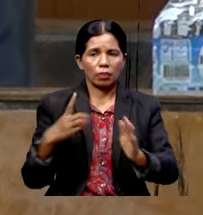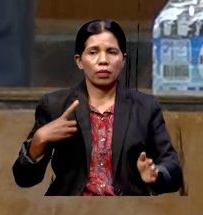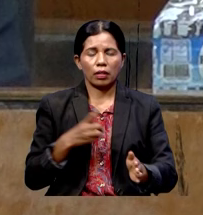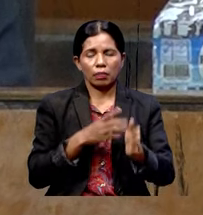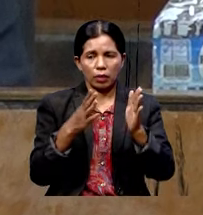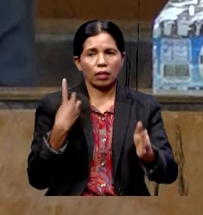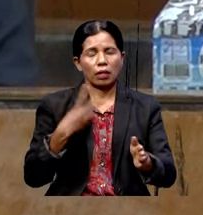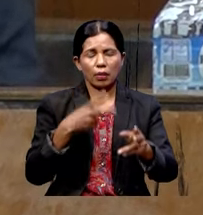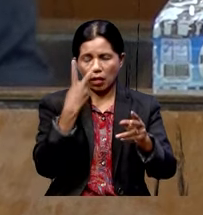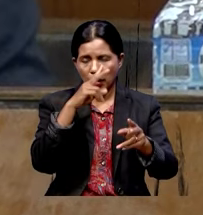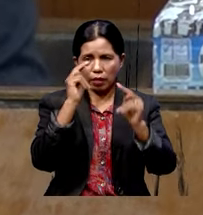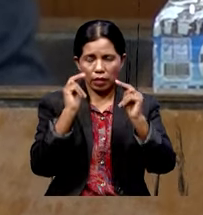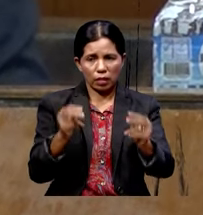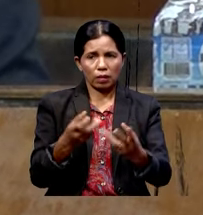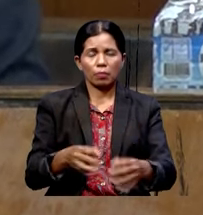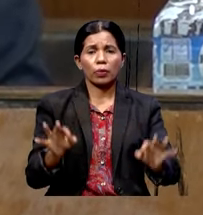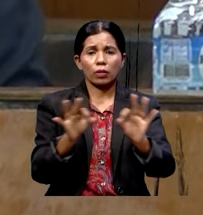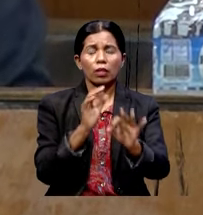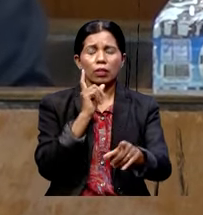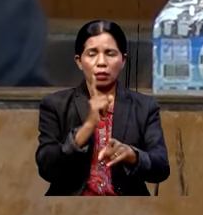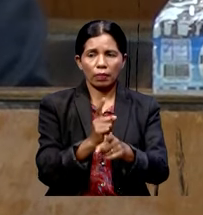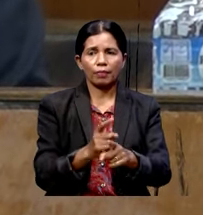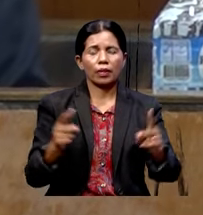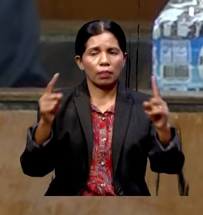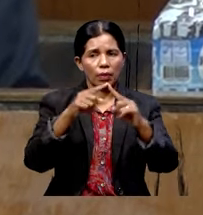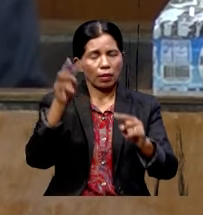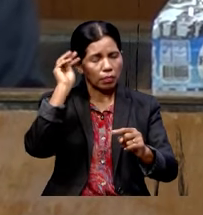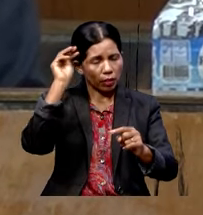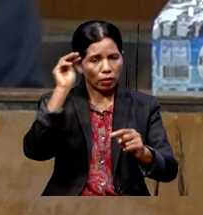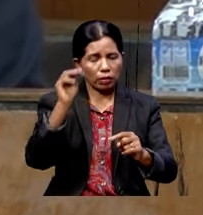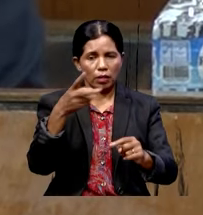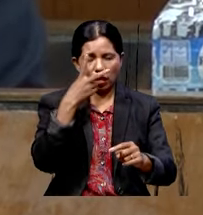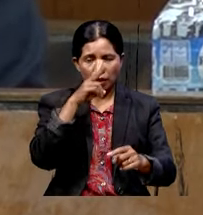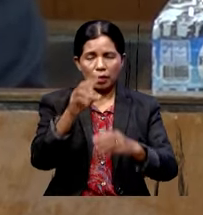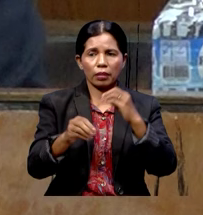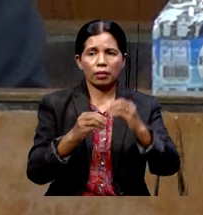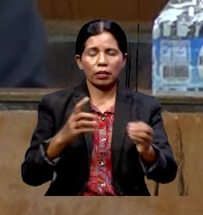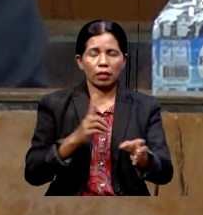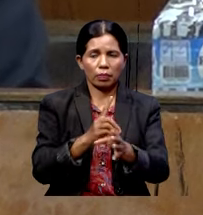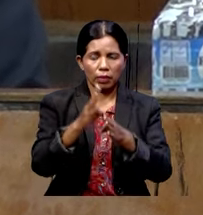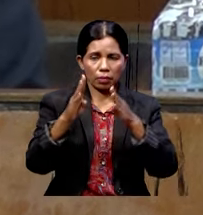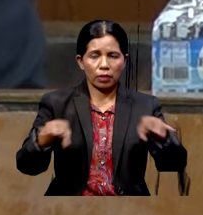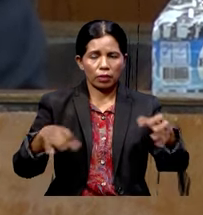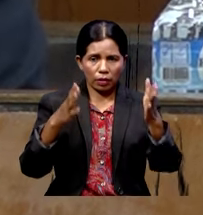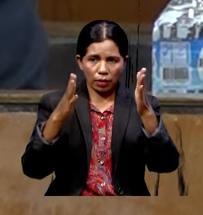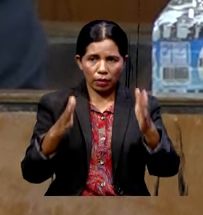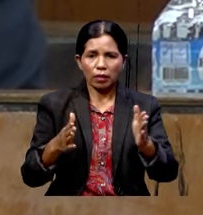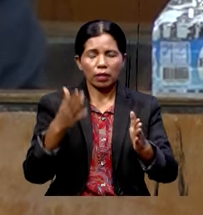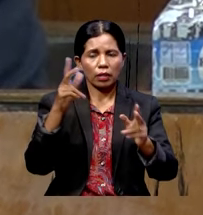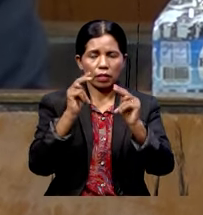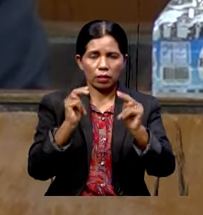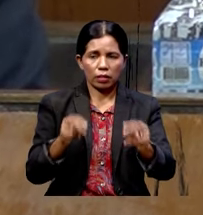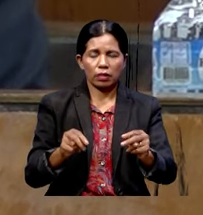da necessidade importante de tebes. Ba ministério atu consolida departamento dos recursos humanos e a